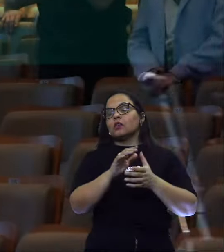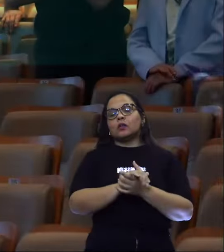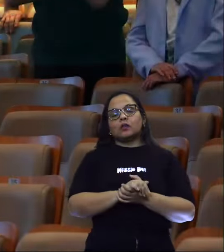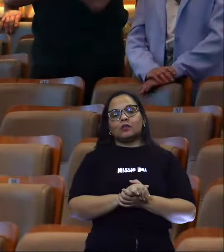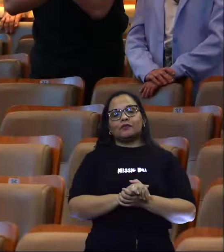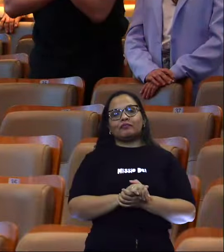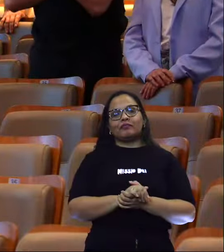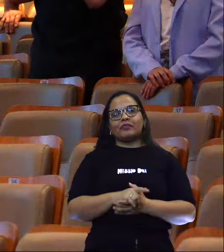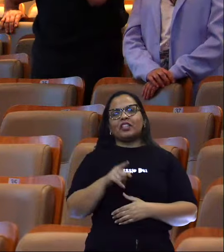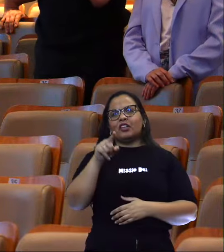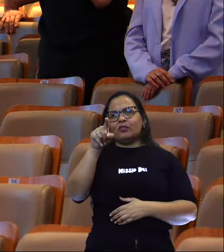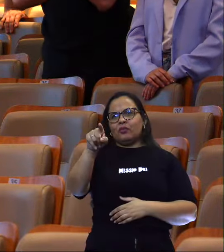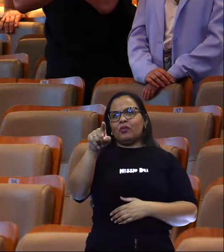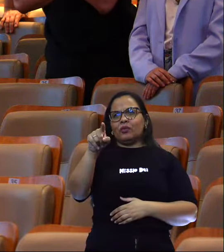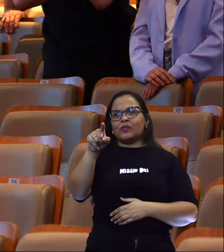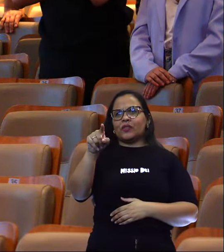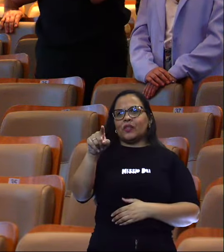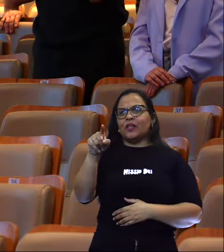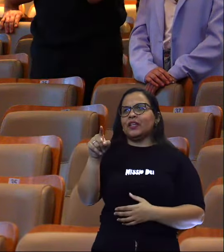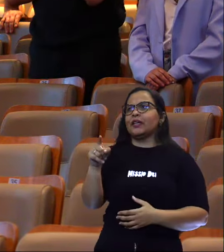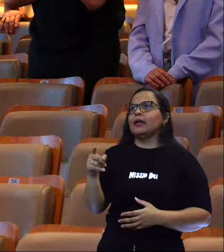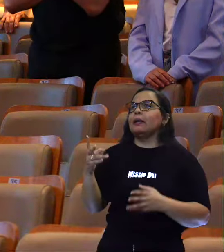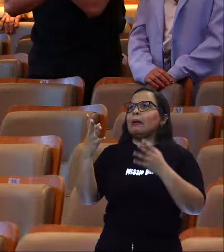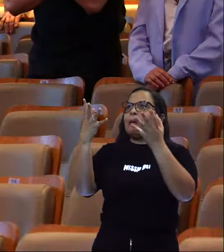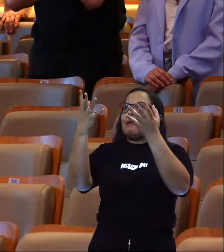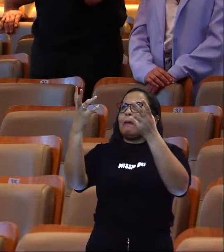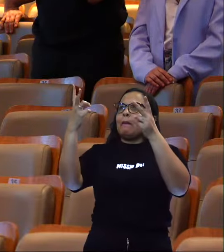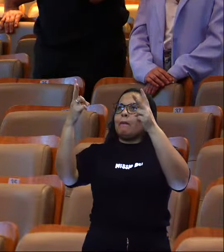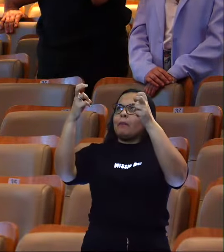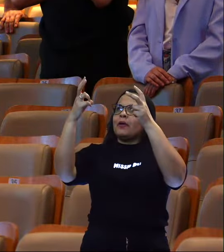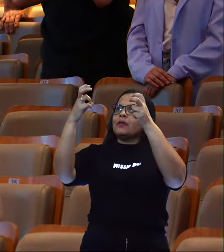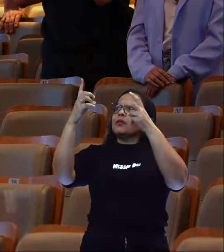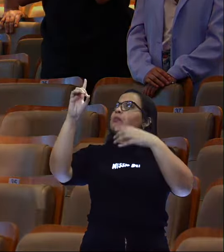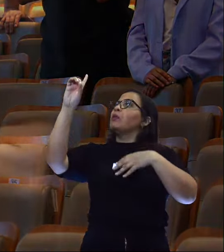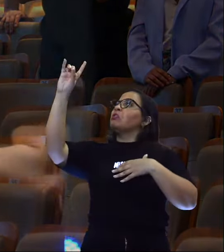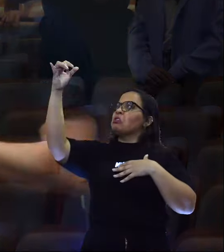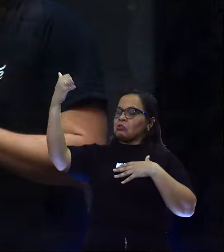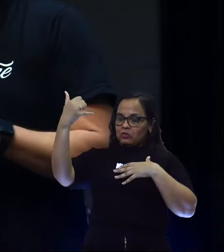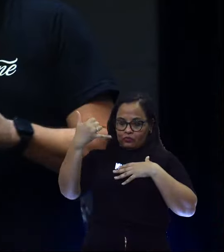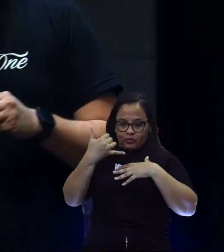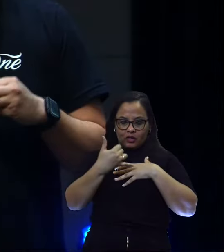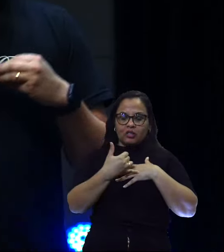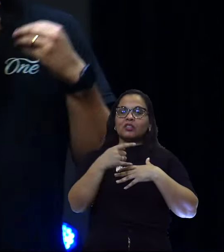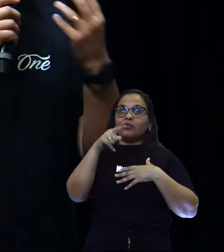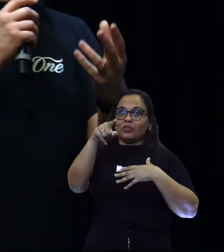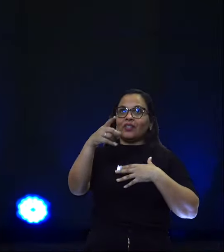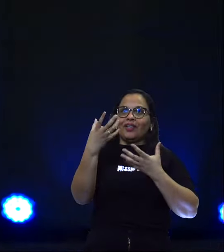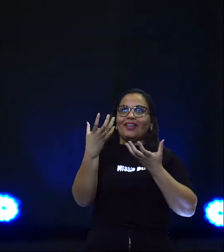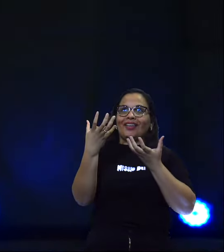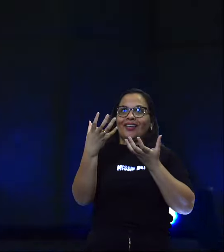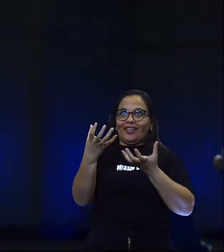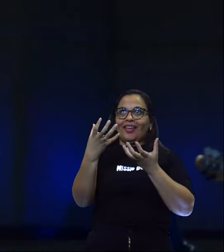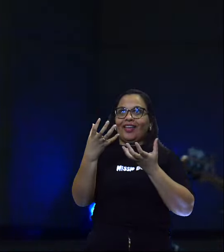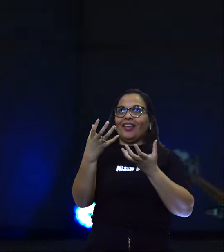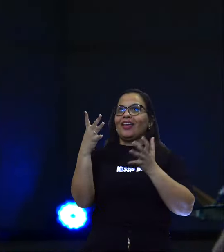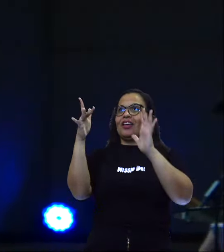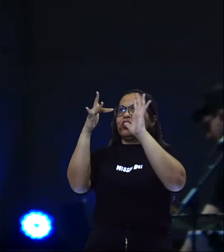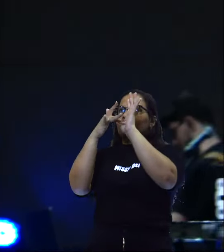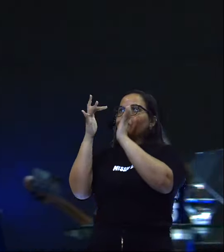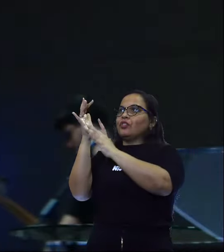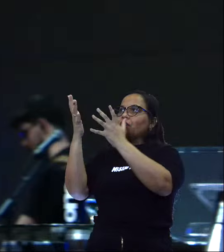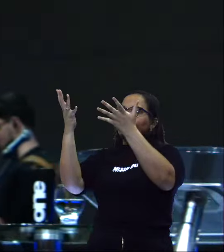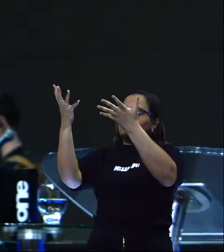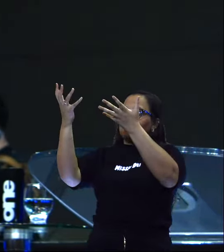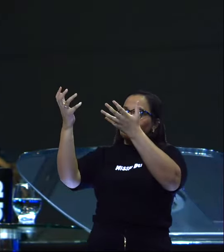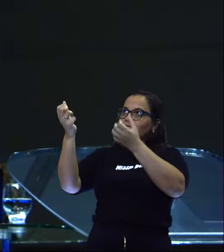mensagem, você sentiu algo diferente no seu coração. E se hoje você quer tomar uma decisão junto nesse lugar aqui, convidando a Jesus para ser o Senhor e Salvador da